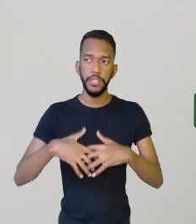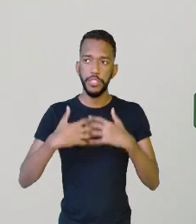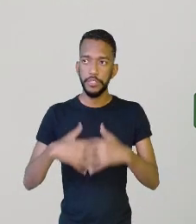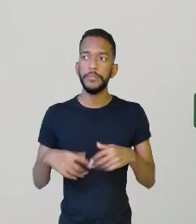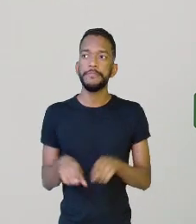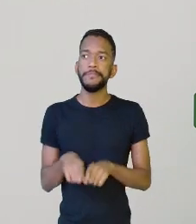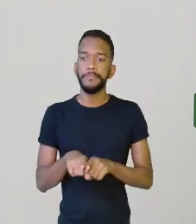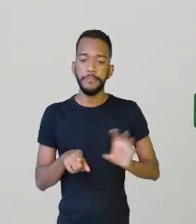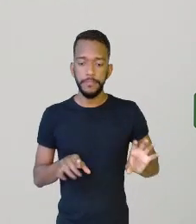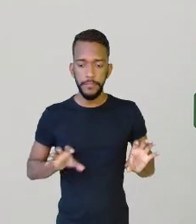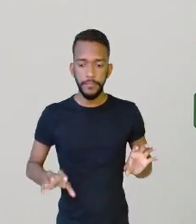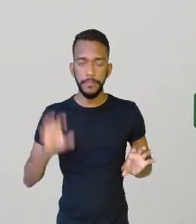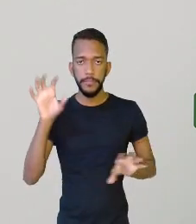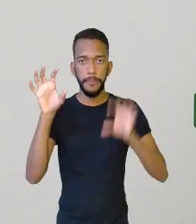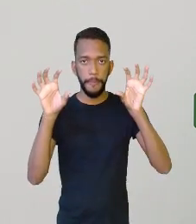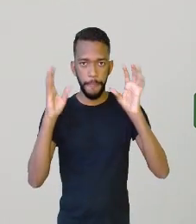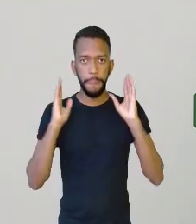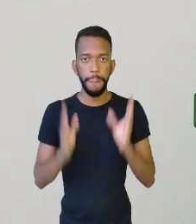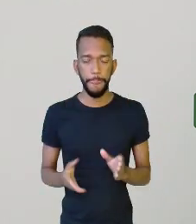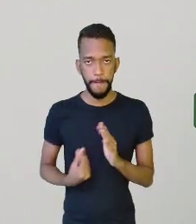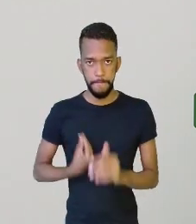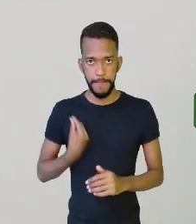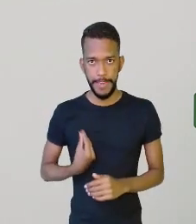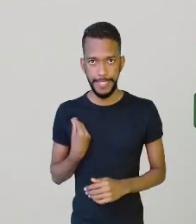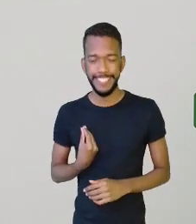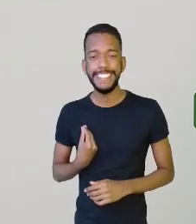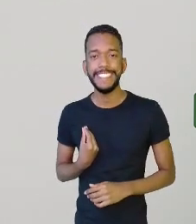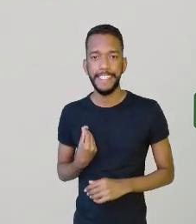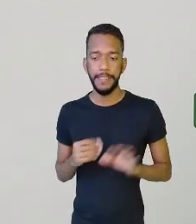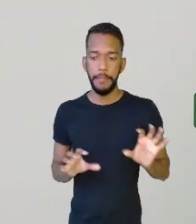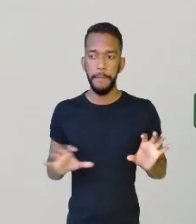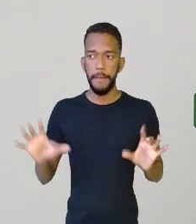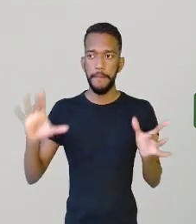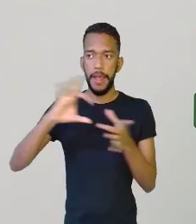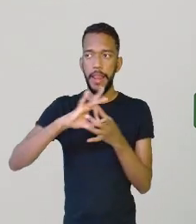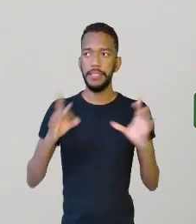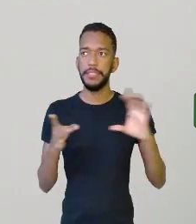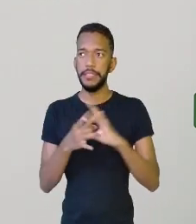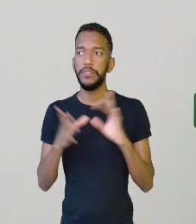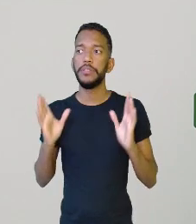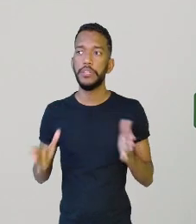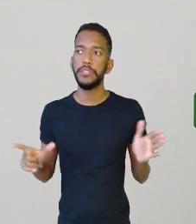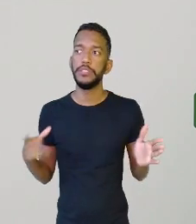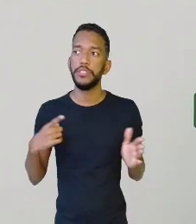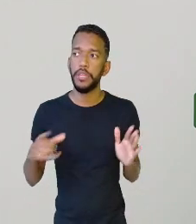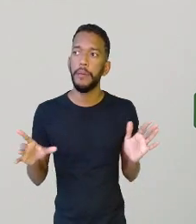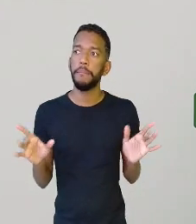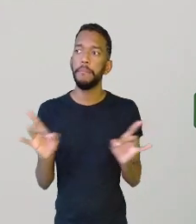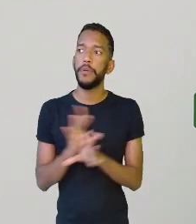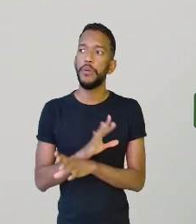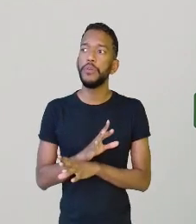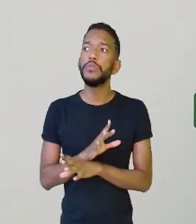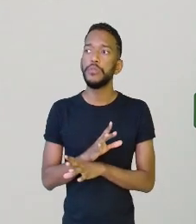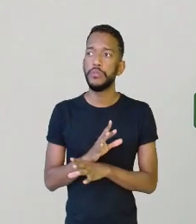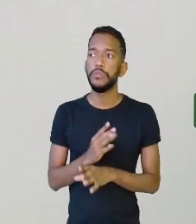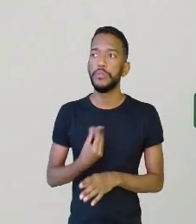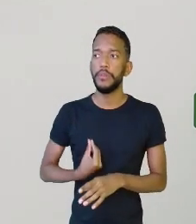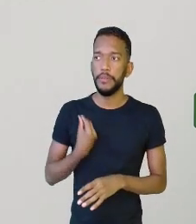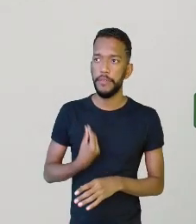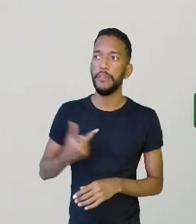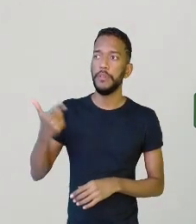esses elementos presentes. Essa relação que nós temos dessa sociedade que se